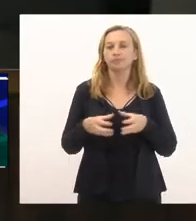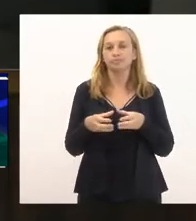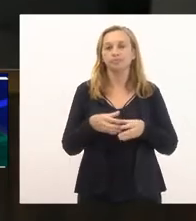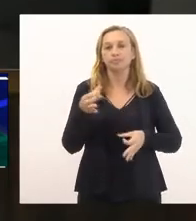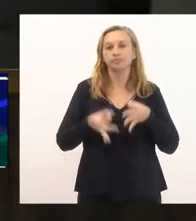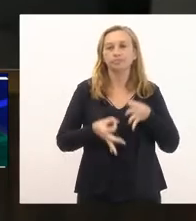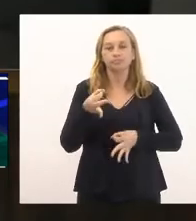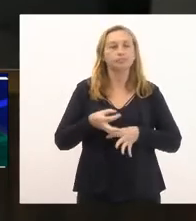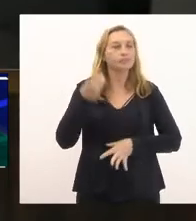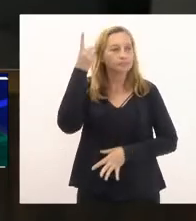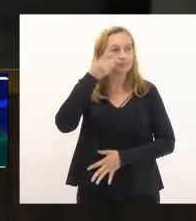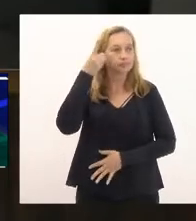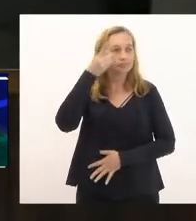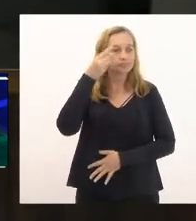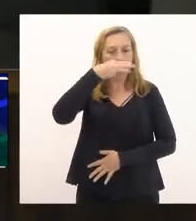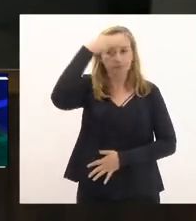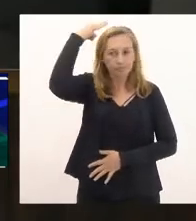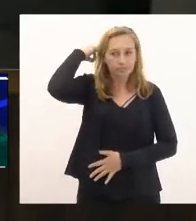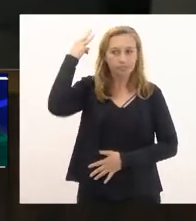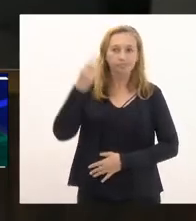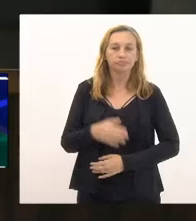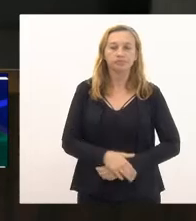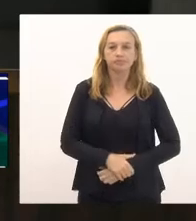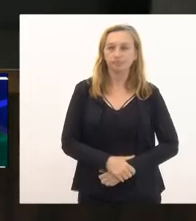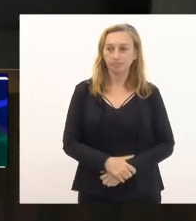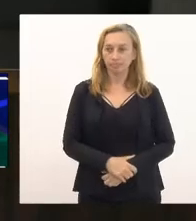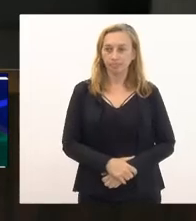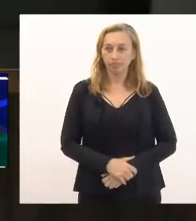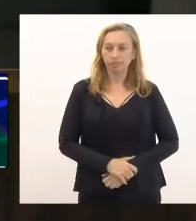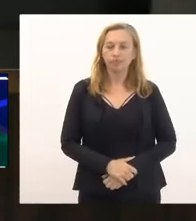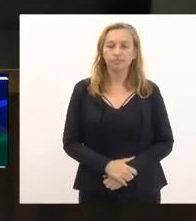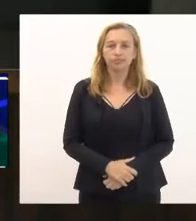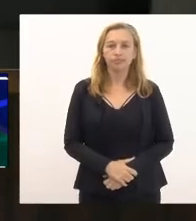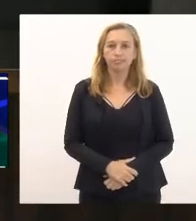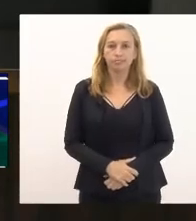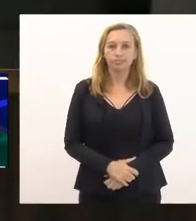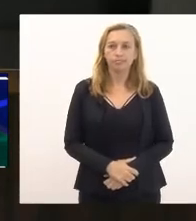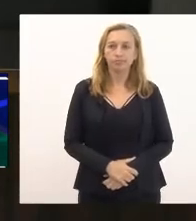Constituição e Justiça, deputado Márcio Pacheco.